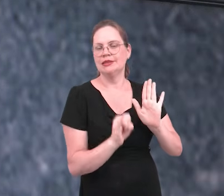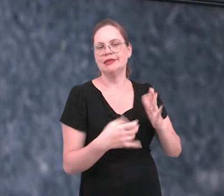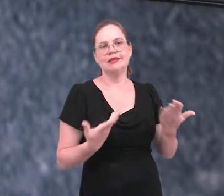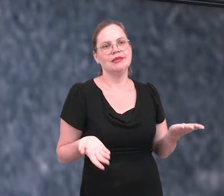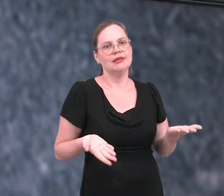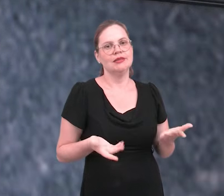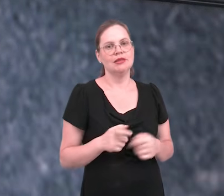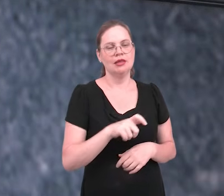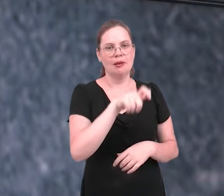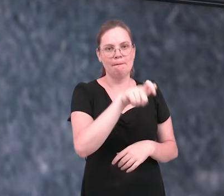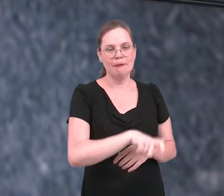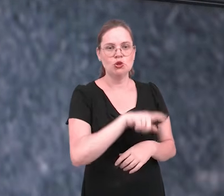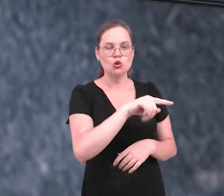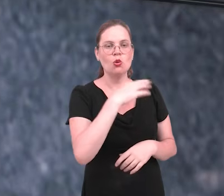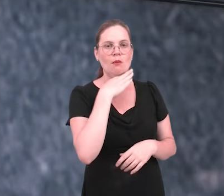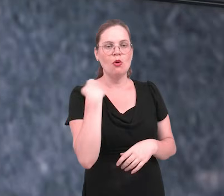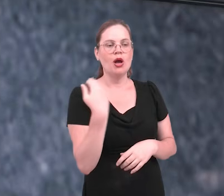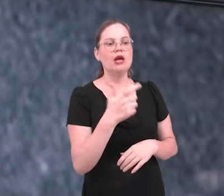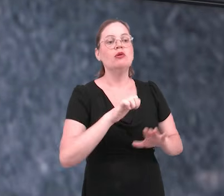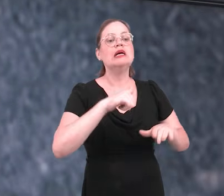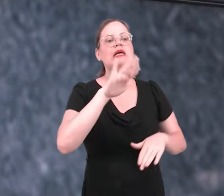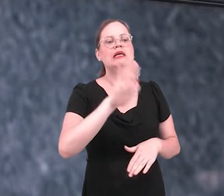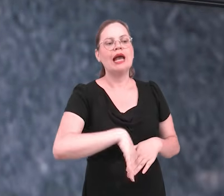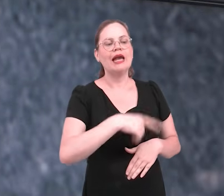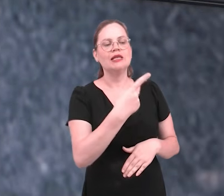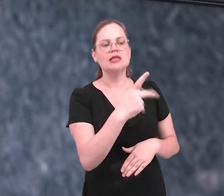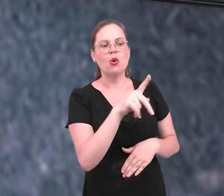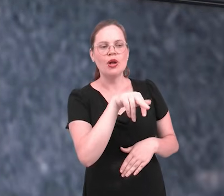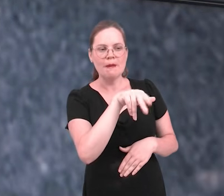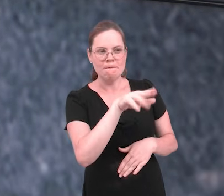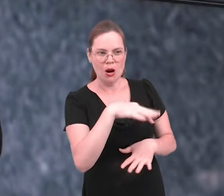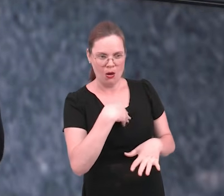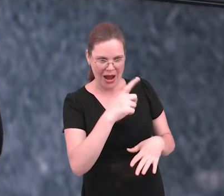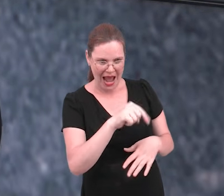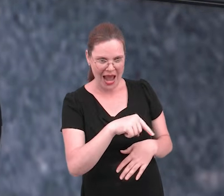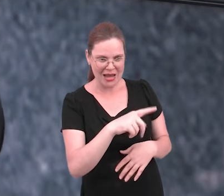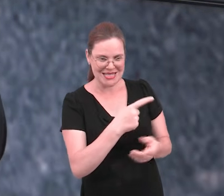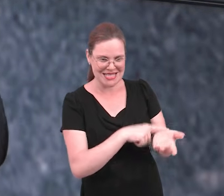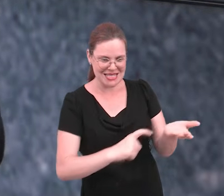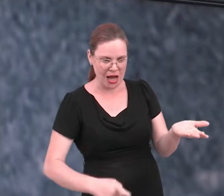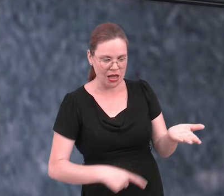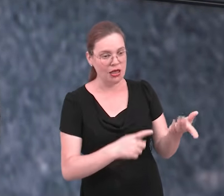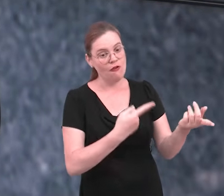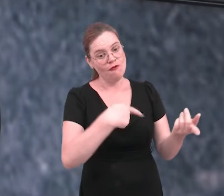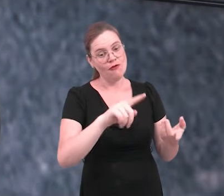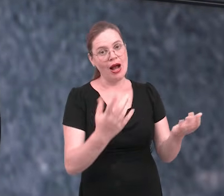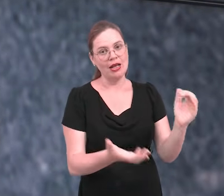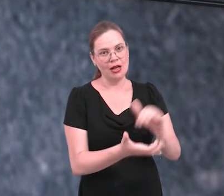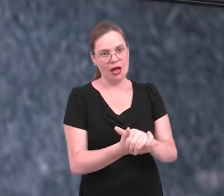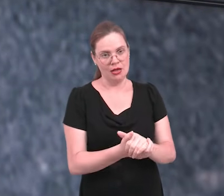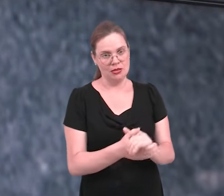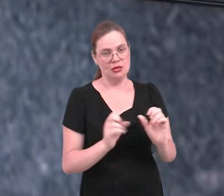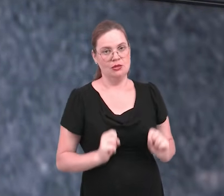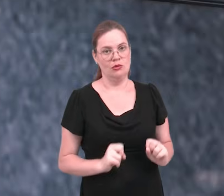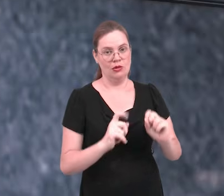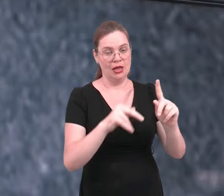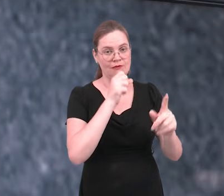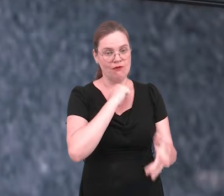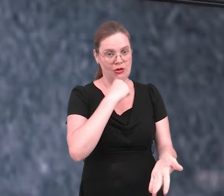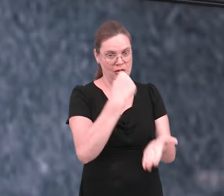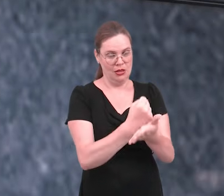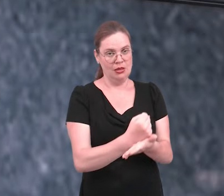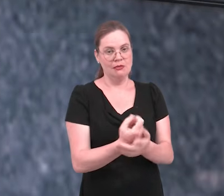o parente mais próximo daquele que faleceram deveria casar com a viúva, isso no Antigo Testamento,